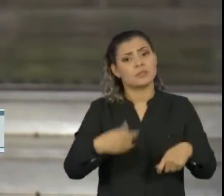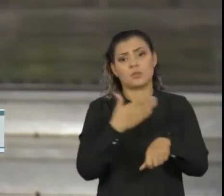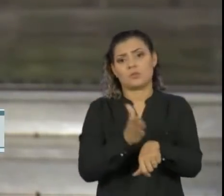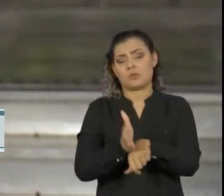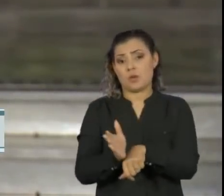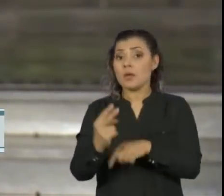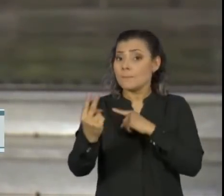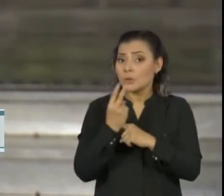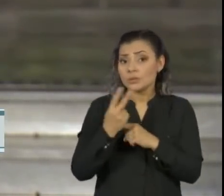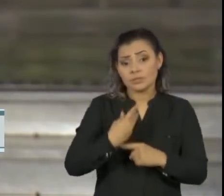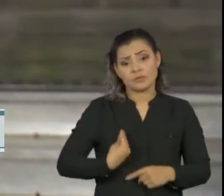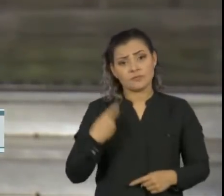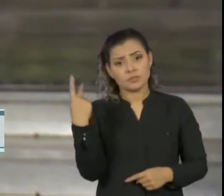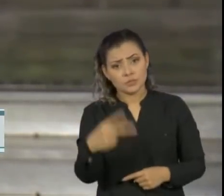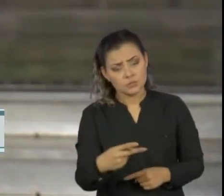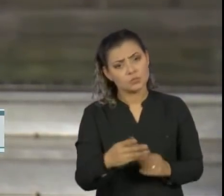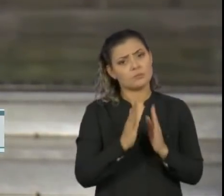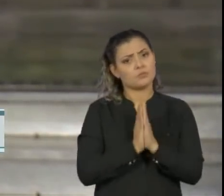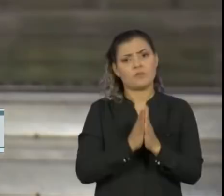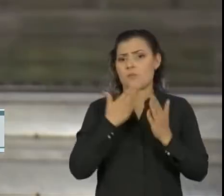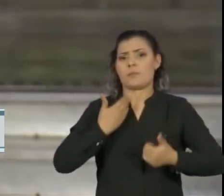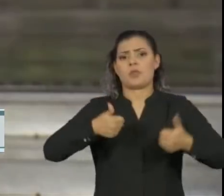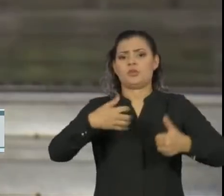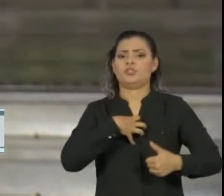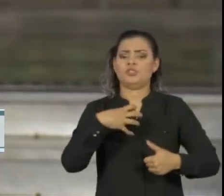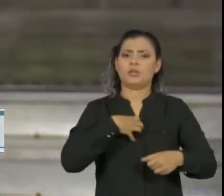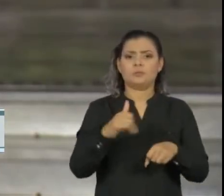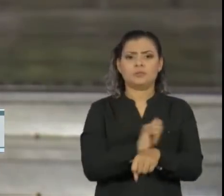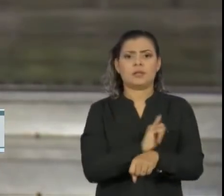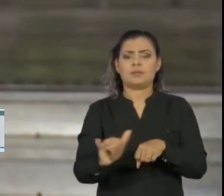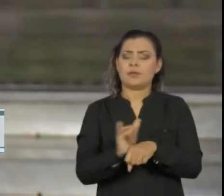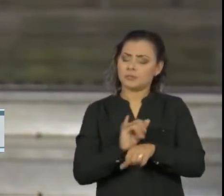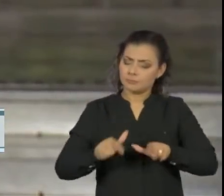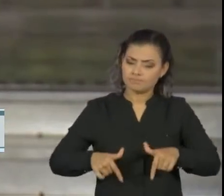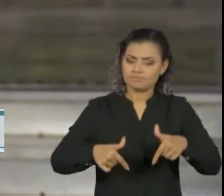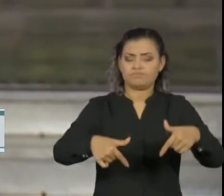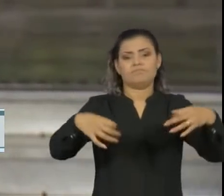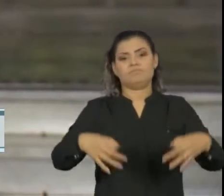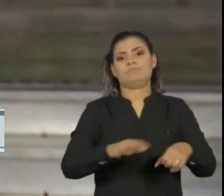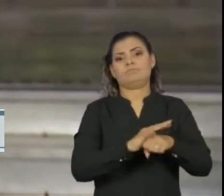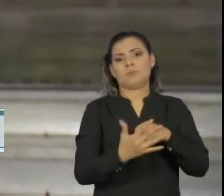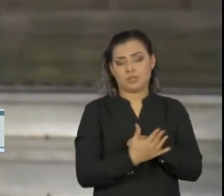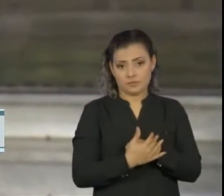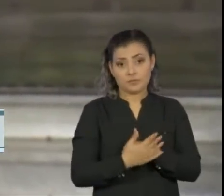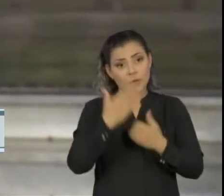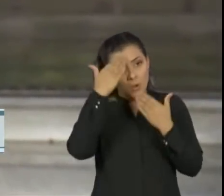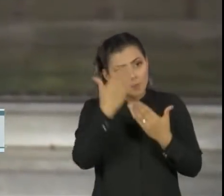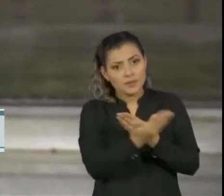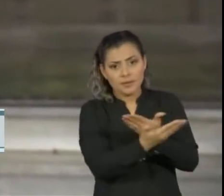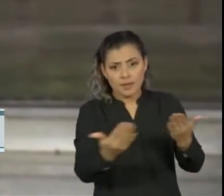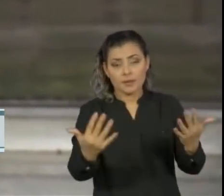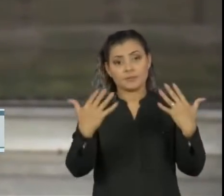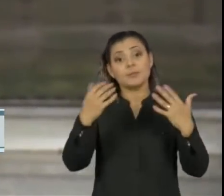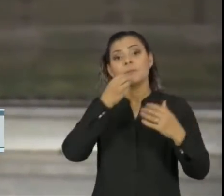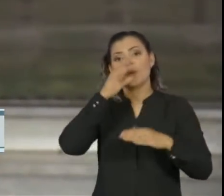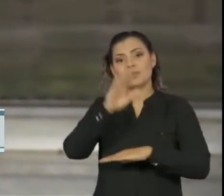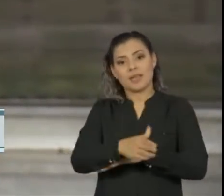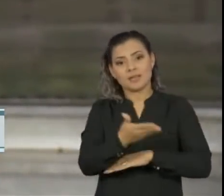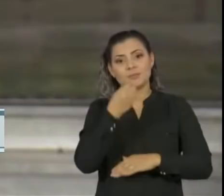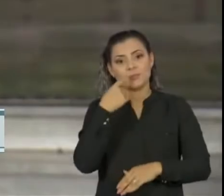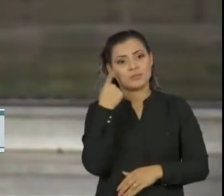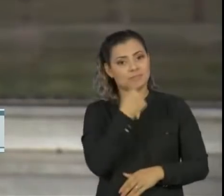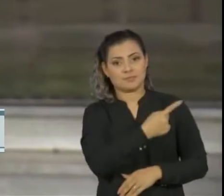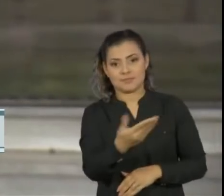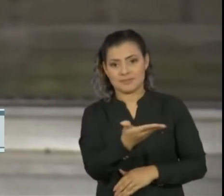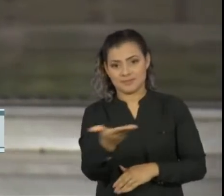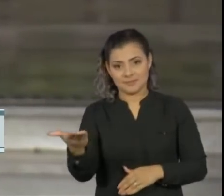frequência. Protejam as suas vidas, é a melhor forma de combater, no presente momento, o coronavírus. Muito obrigado, boa tarde, boa semana a